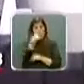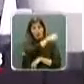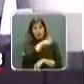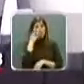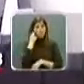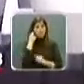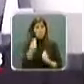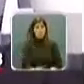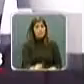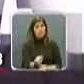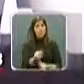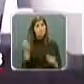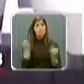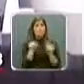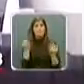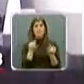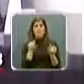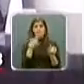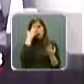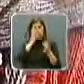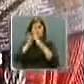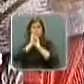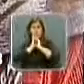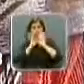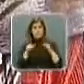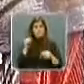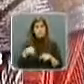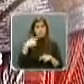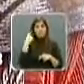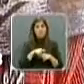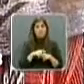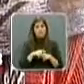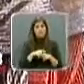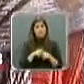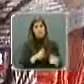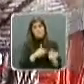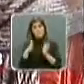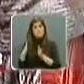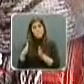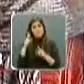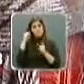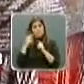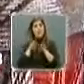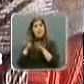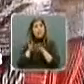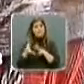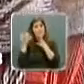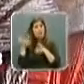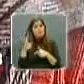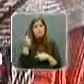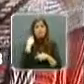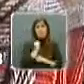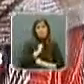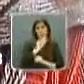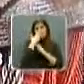conhecem e de facto não tem lógica nenhuma. Aqui temos uma vertente muito mais prática do que na universidade, falo pelo meu curso,